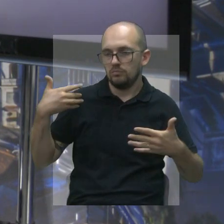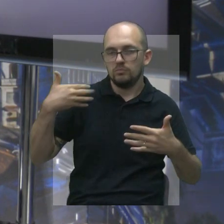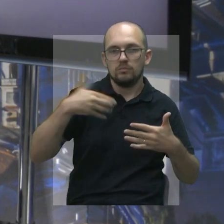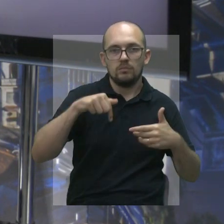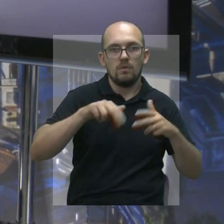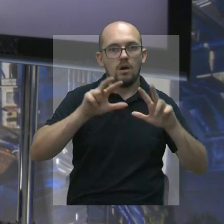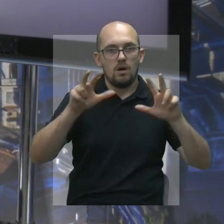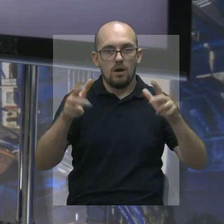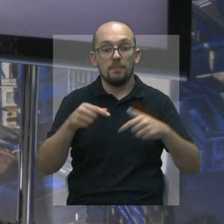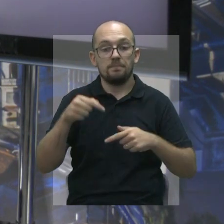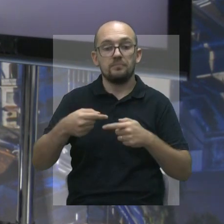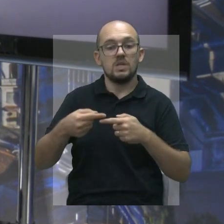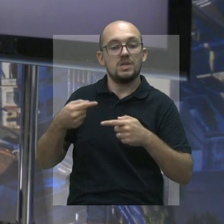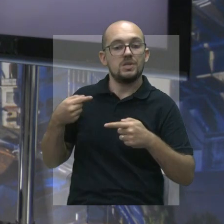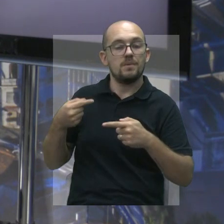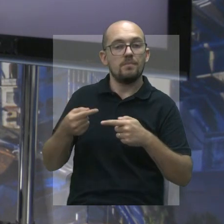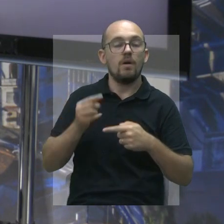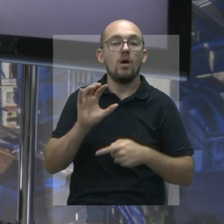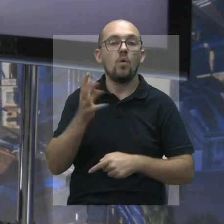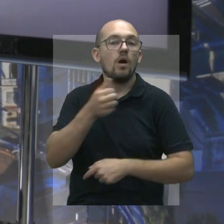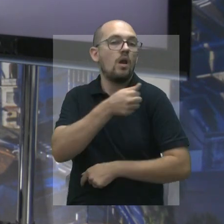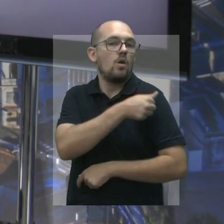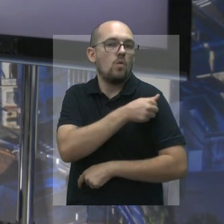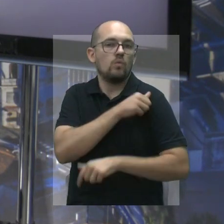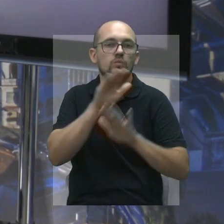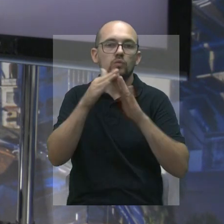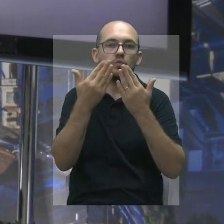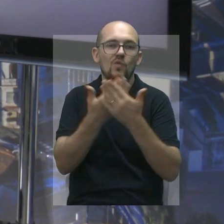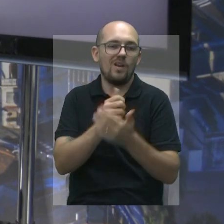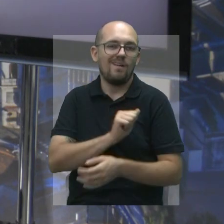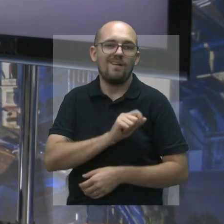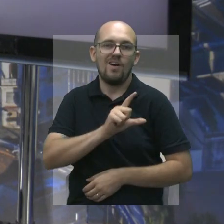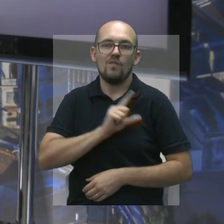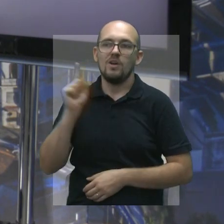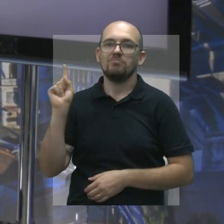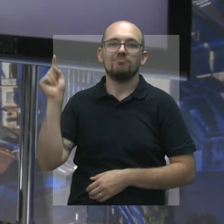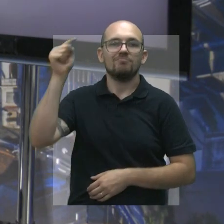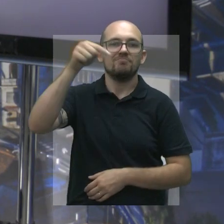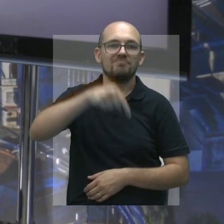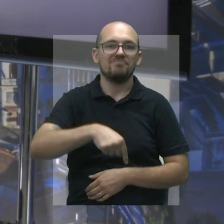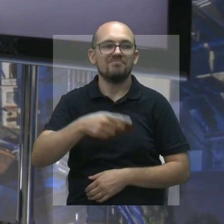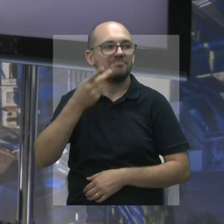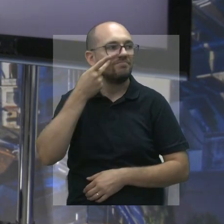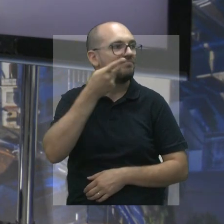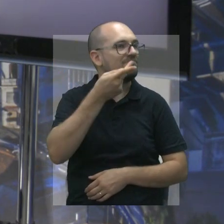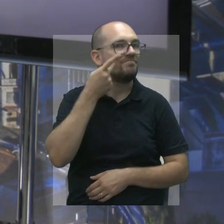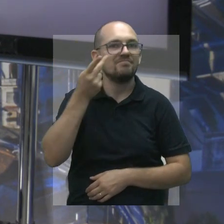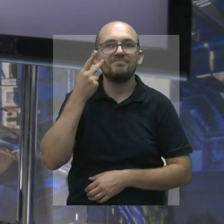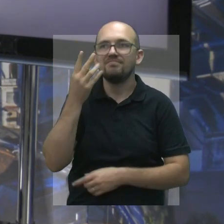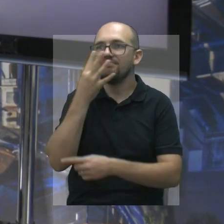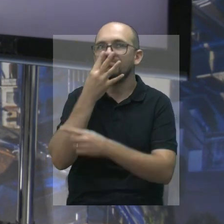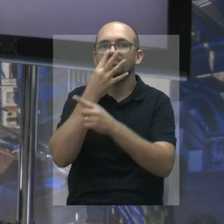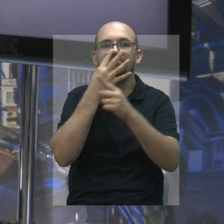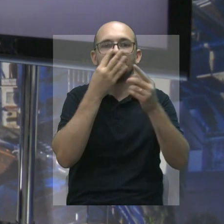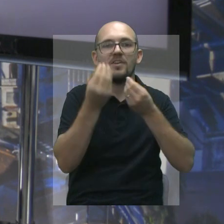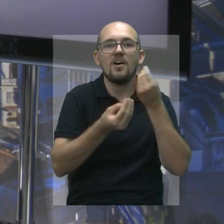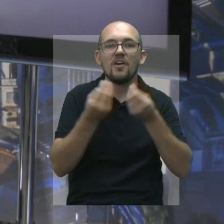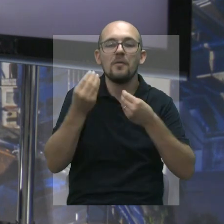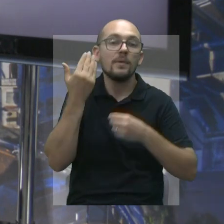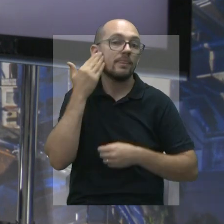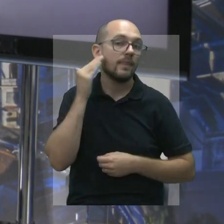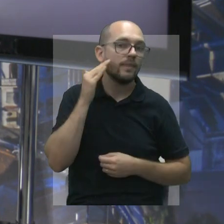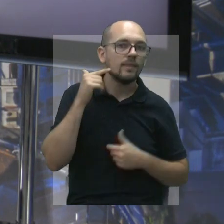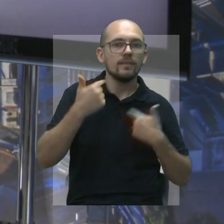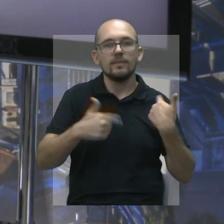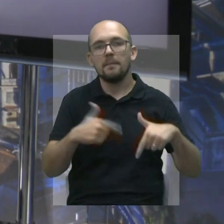na Câmara, essa semana alunos da Escola Estadual Álvaro Fraga visitaram o Poder Legislativo para entender um pouco mais